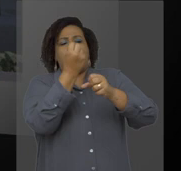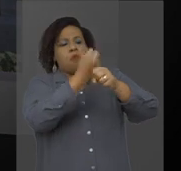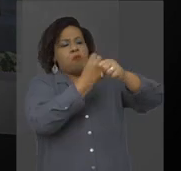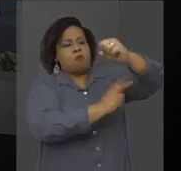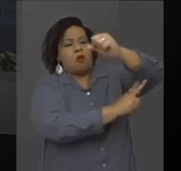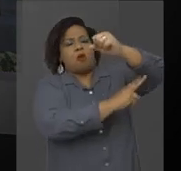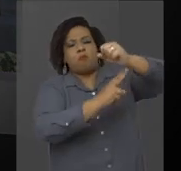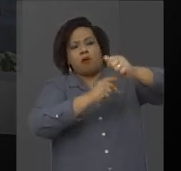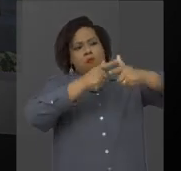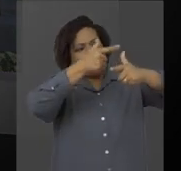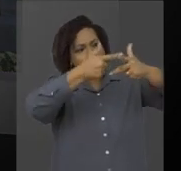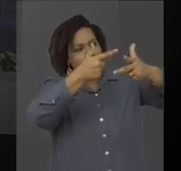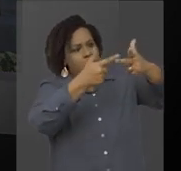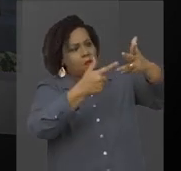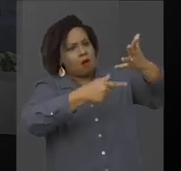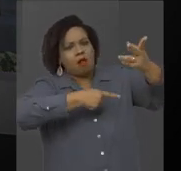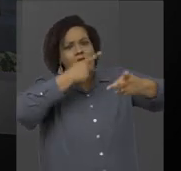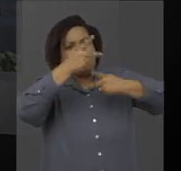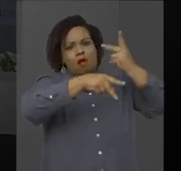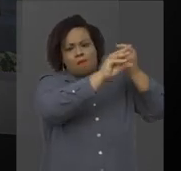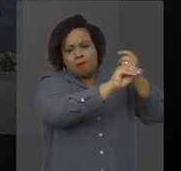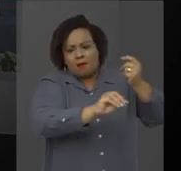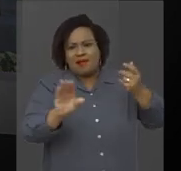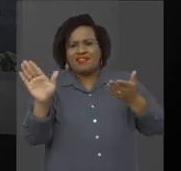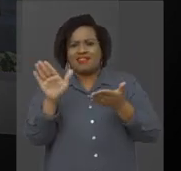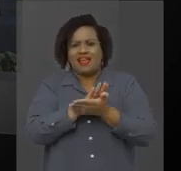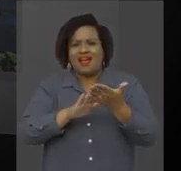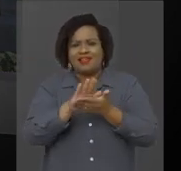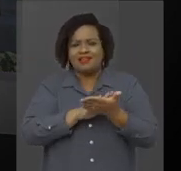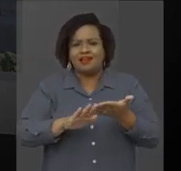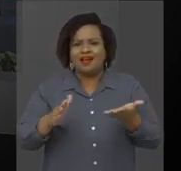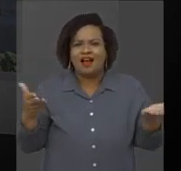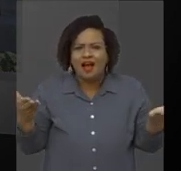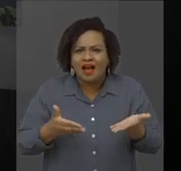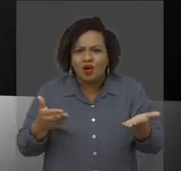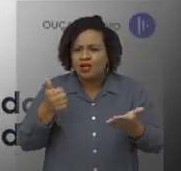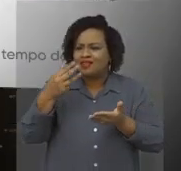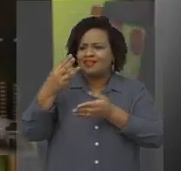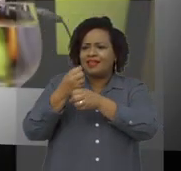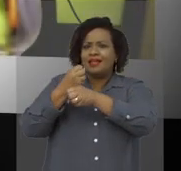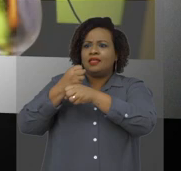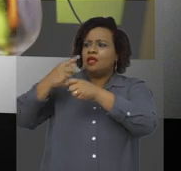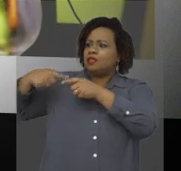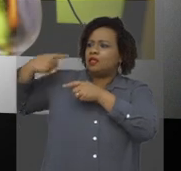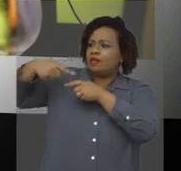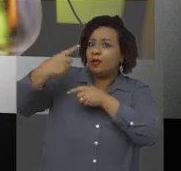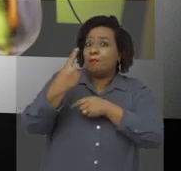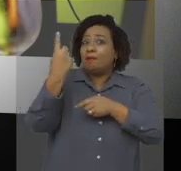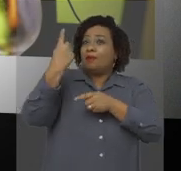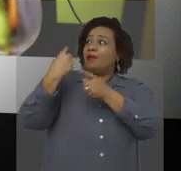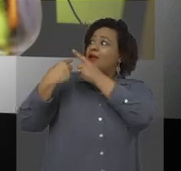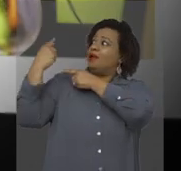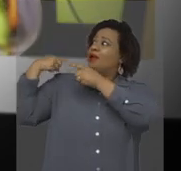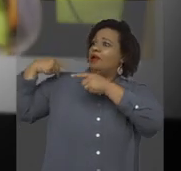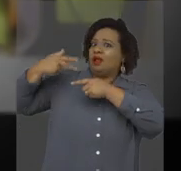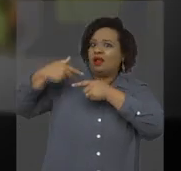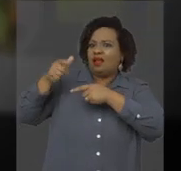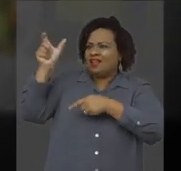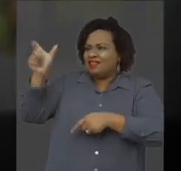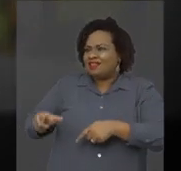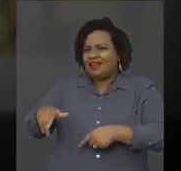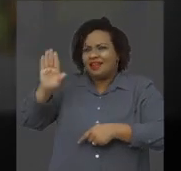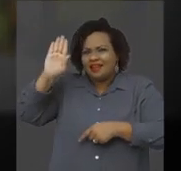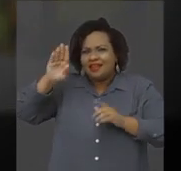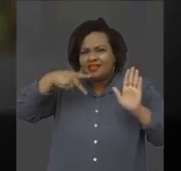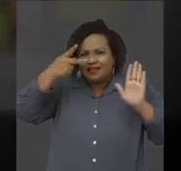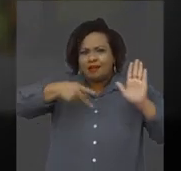a promessa da promessa da promessa da promessa e nada de ponte. Agora, 13 anos depois da primeira promessa, o